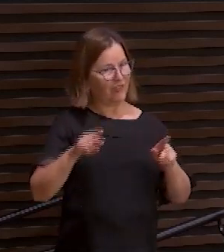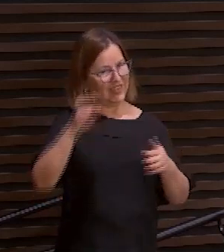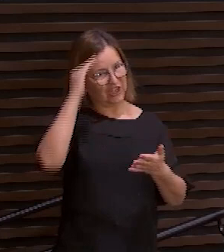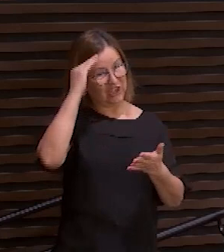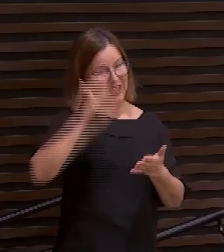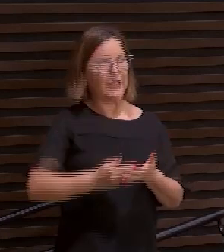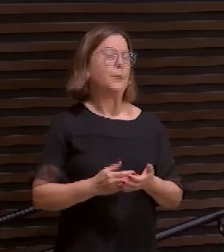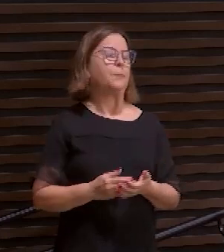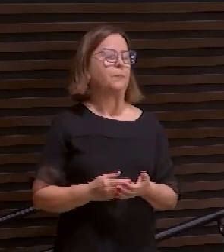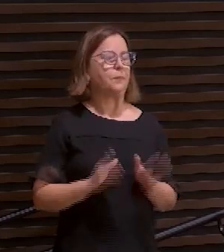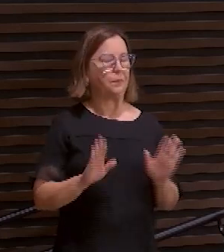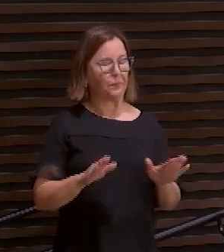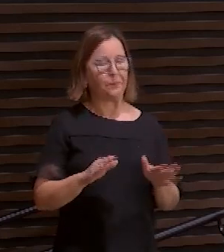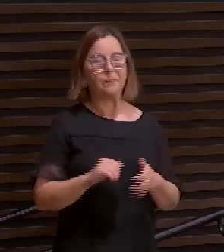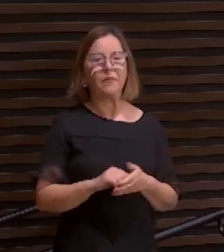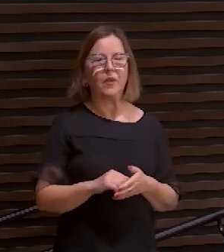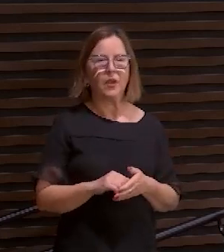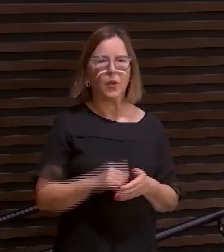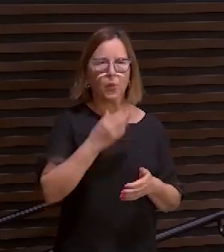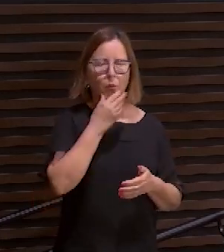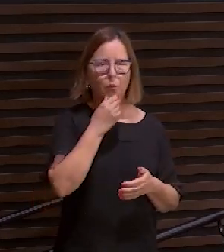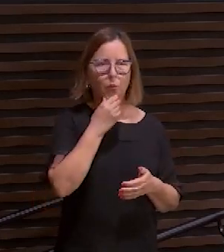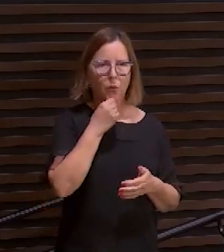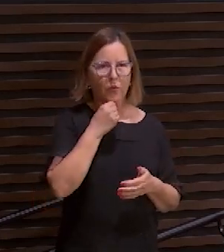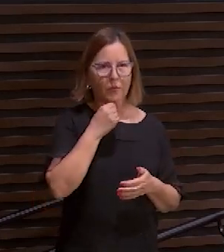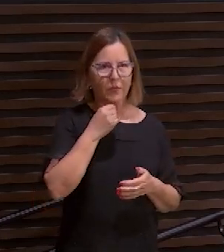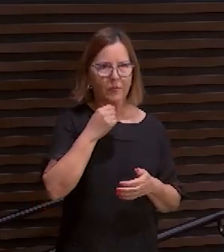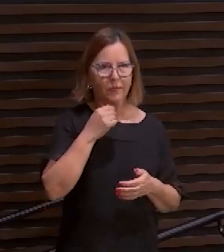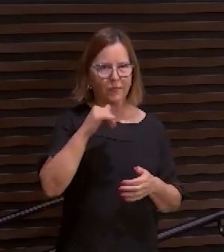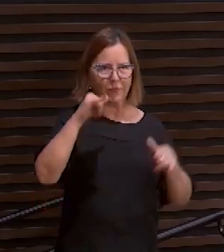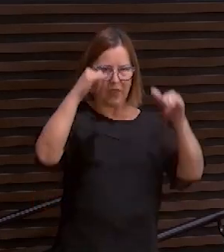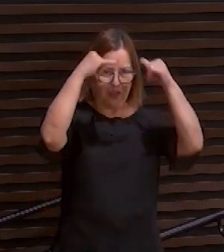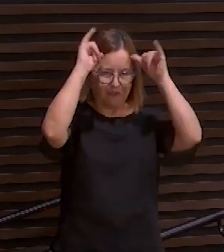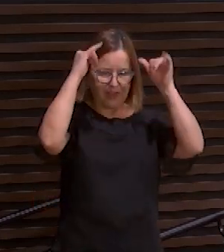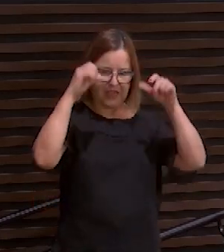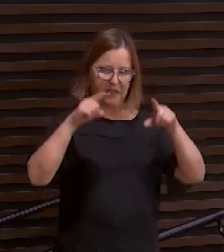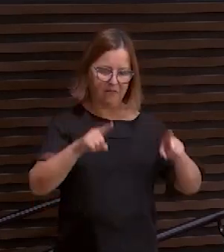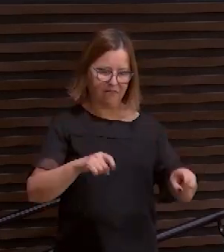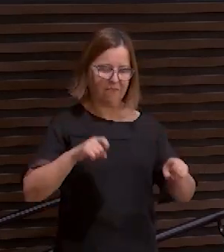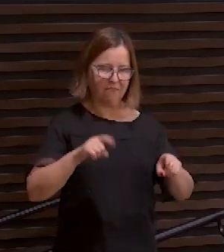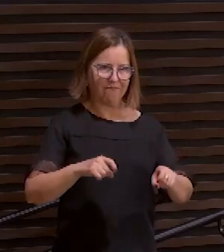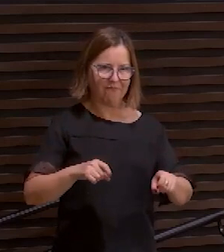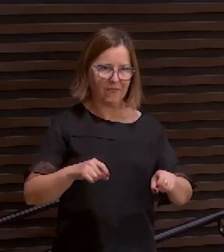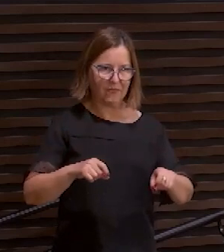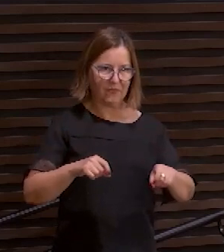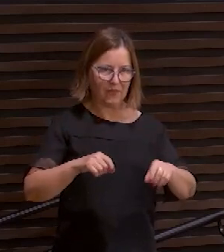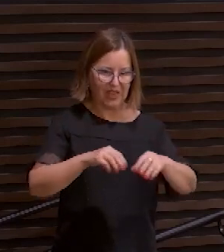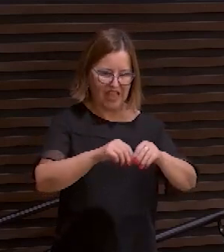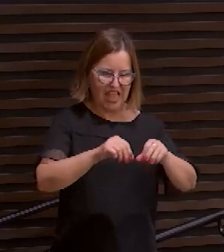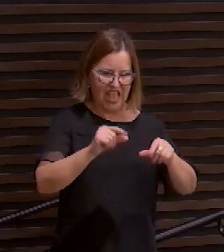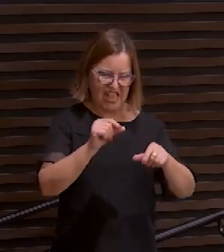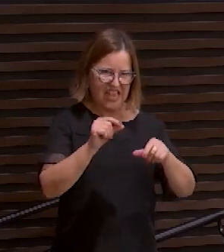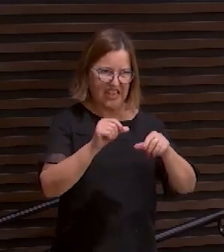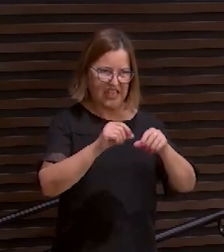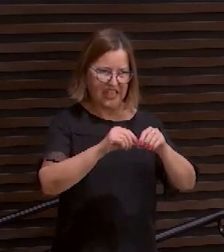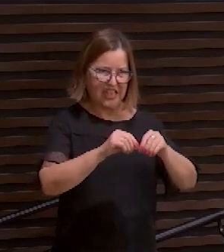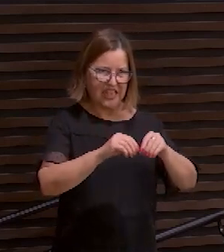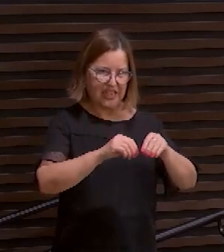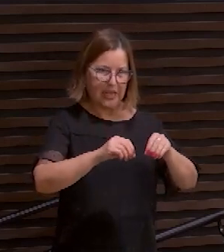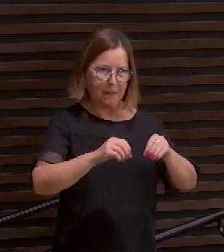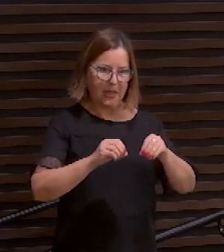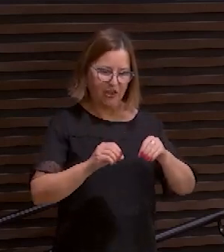Um fazendeiro plantou uma semente de carvalho branco, o